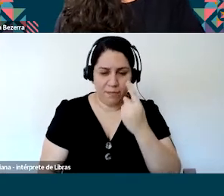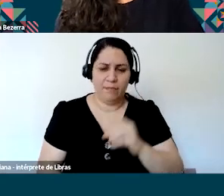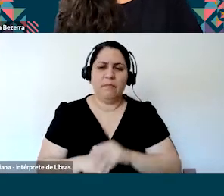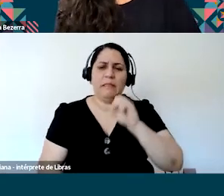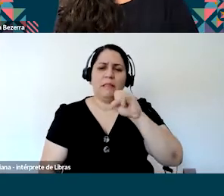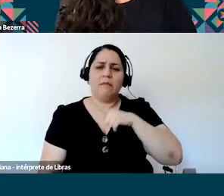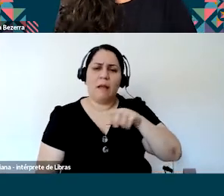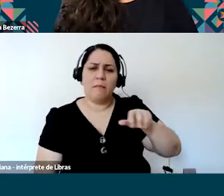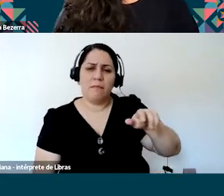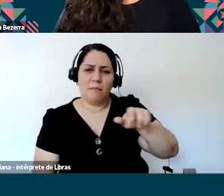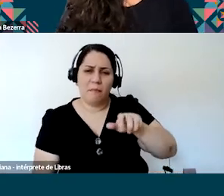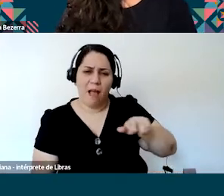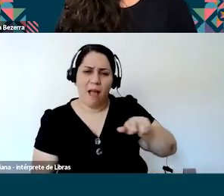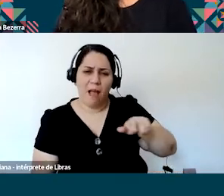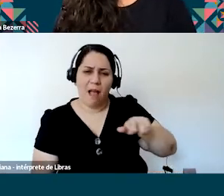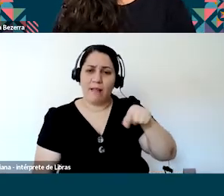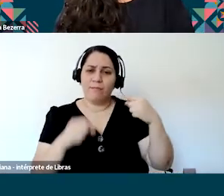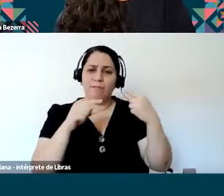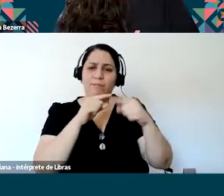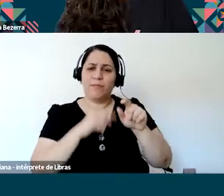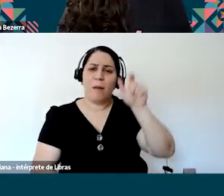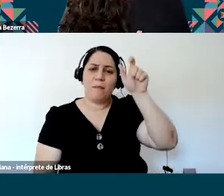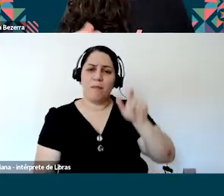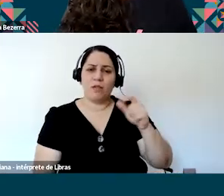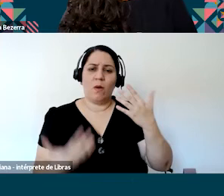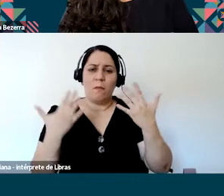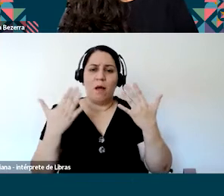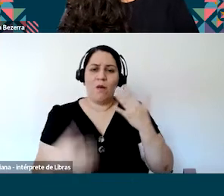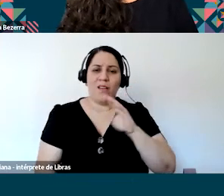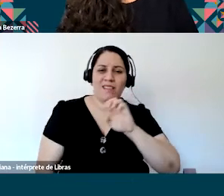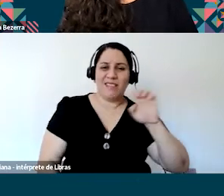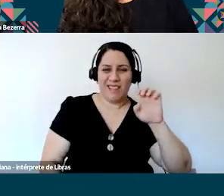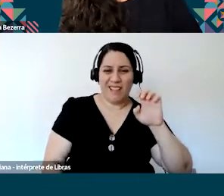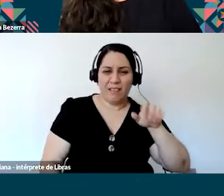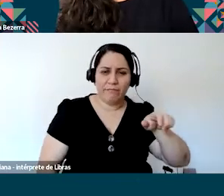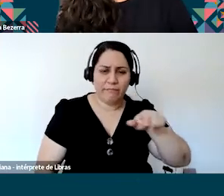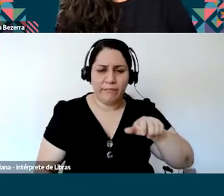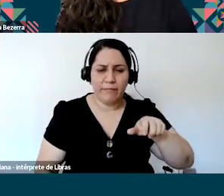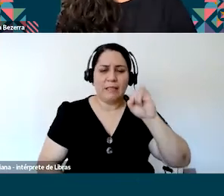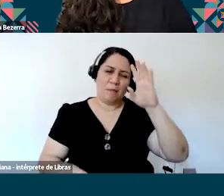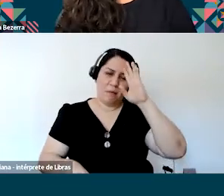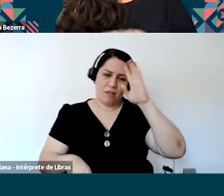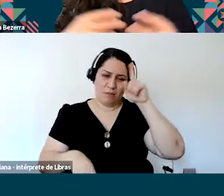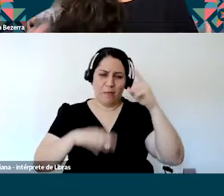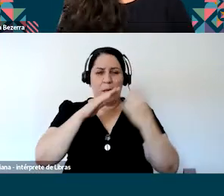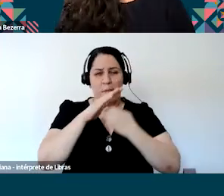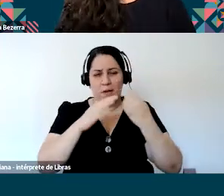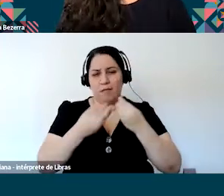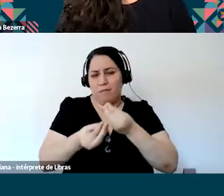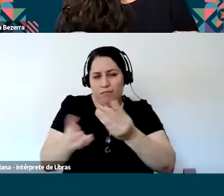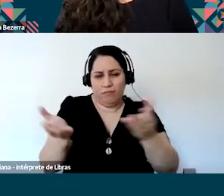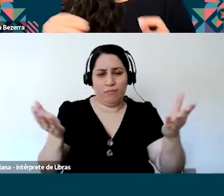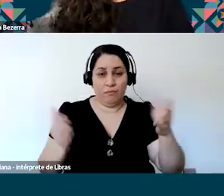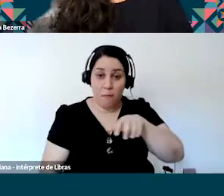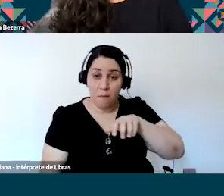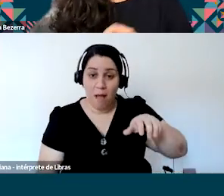primeiro exemplo é esse, um mouse que não funciona para as pessoas canhotas. Imagina que você está na tua empresa e a tua empresa ela comprou mouse para todo